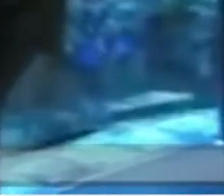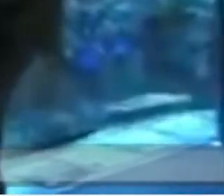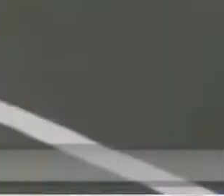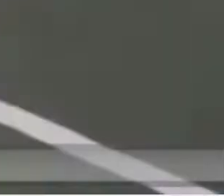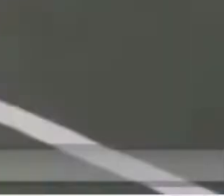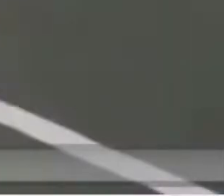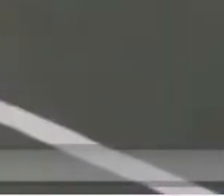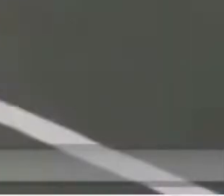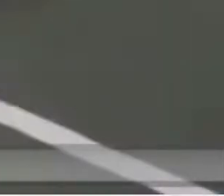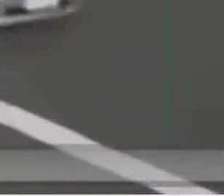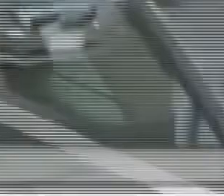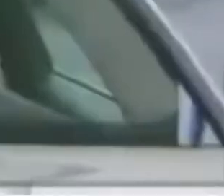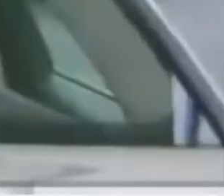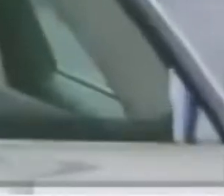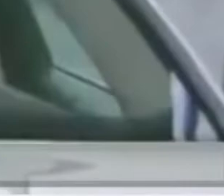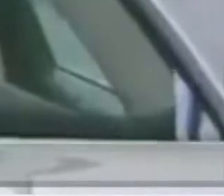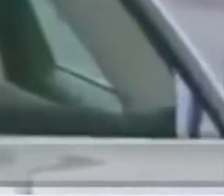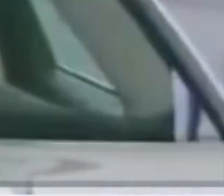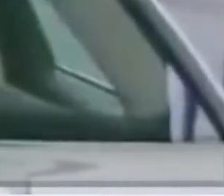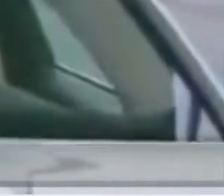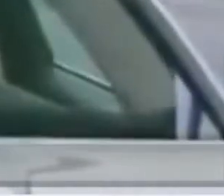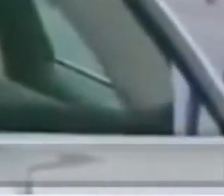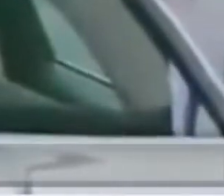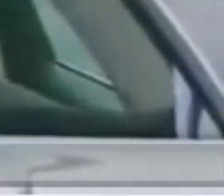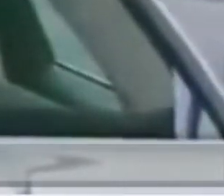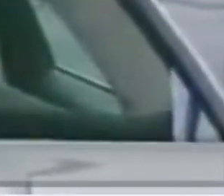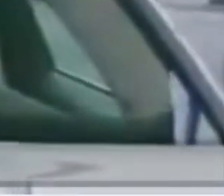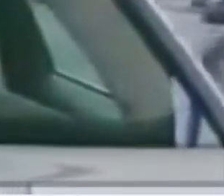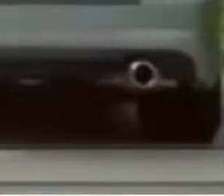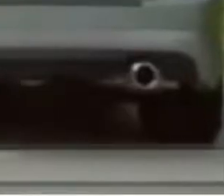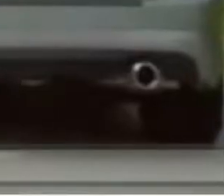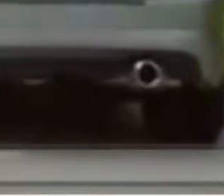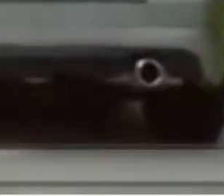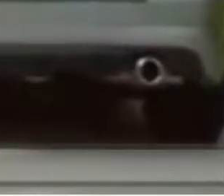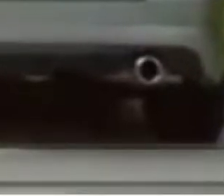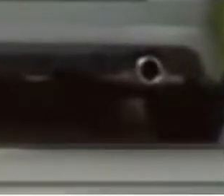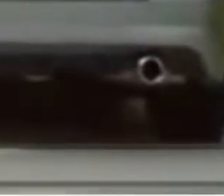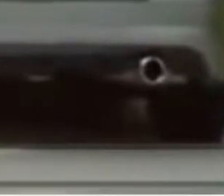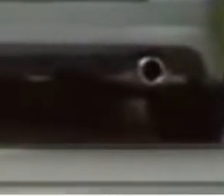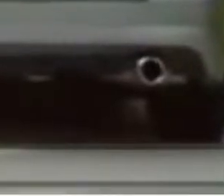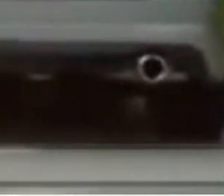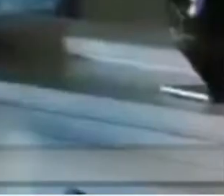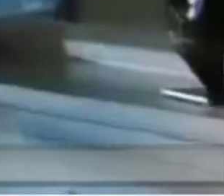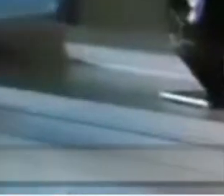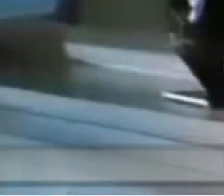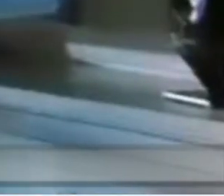wonder how amazing it would be to experience life in another dimension? We did.